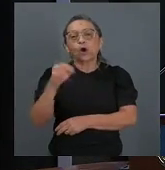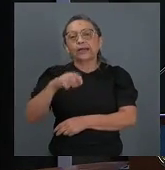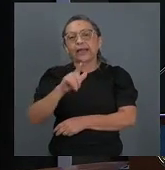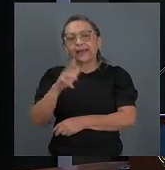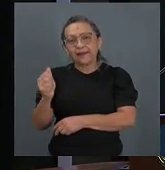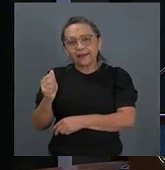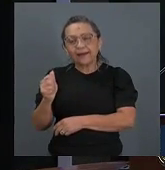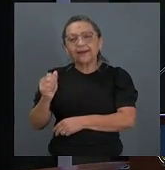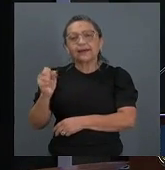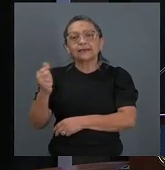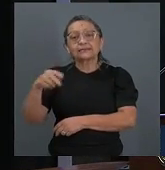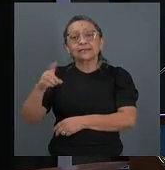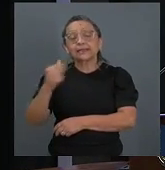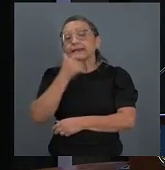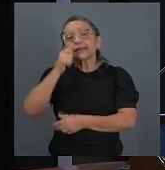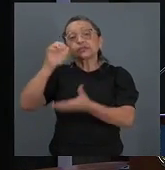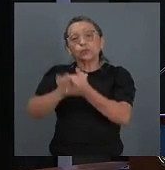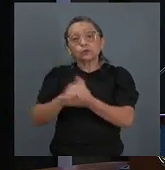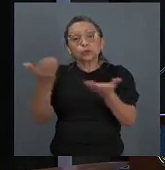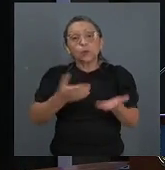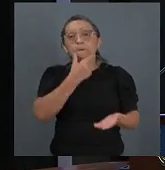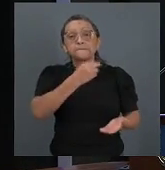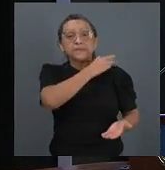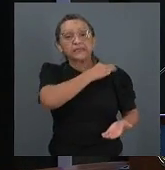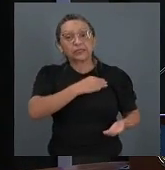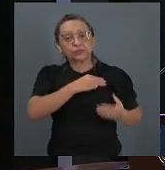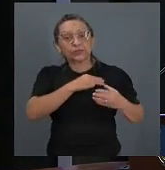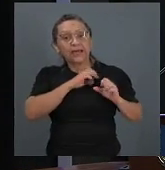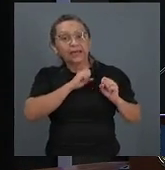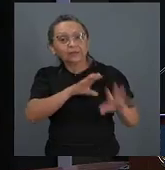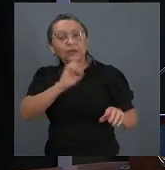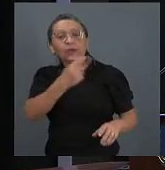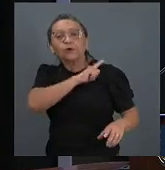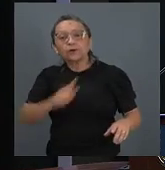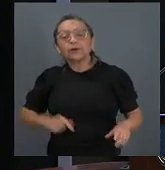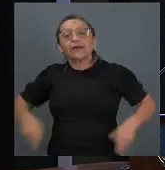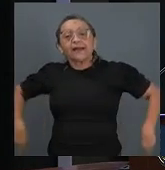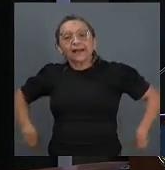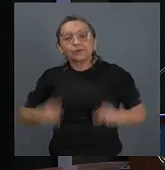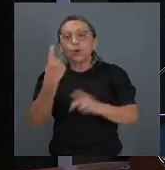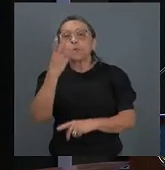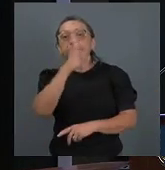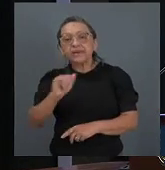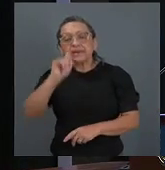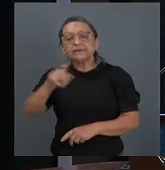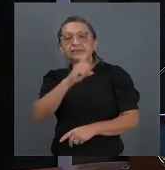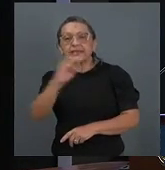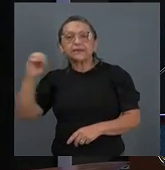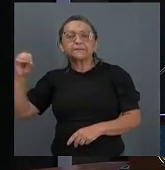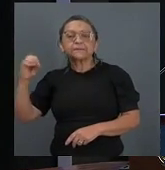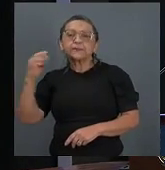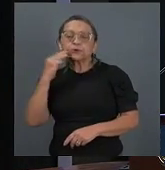tá? Esposa do atual ministro da Educação e ex-governador, que gastou 1 bi e 100 milhões do dinheiro suado